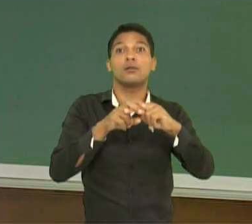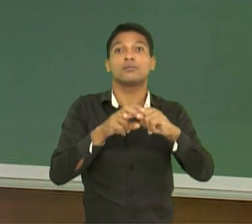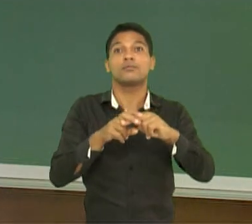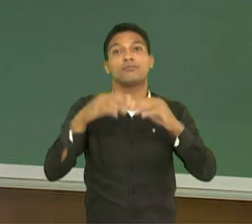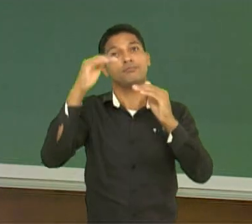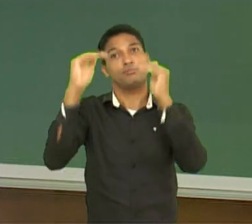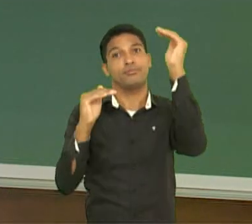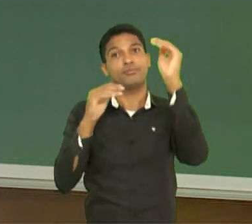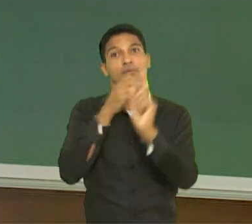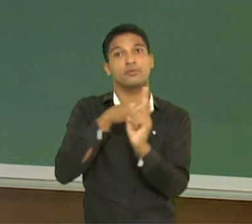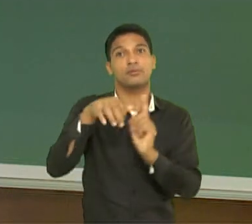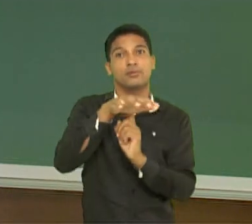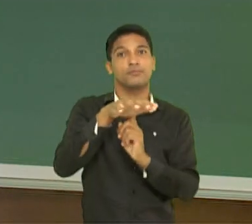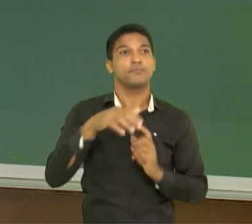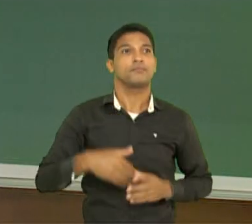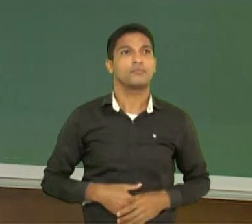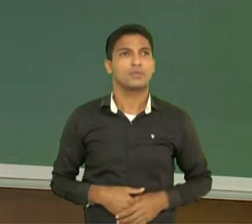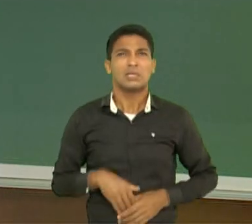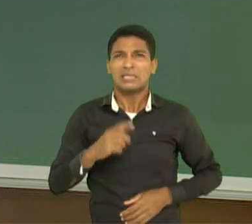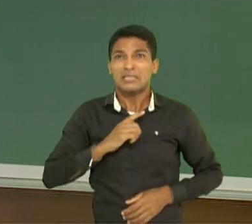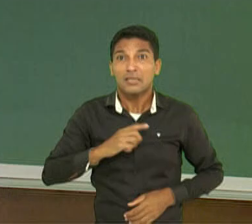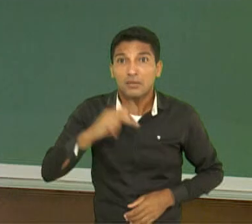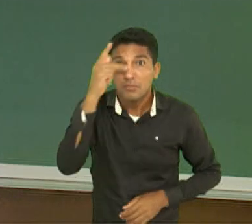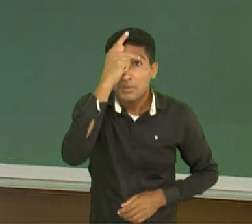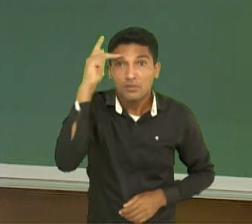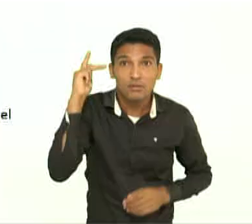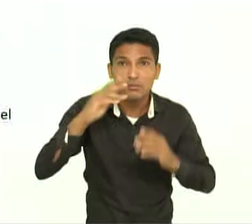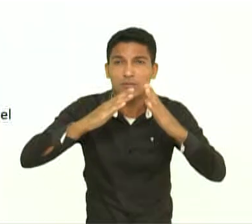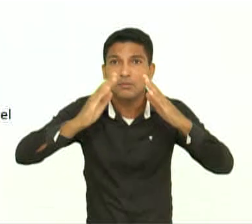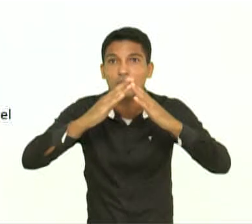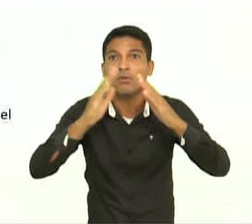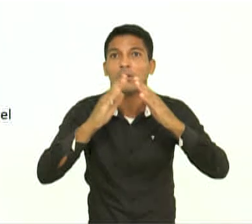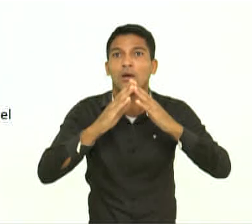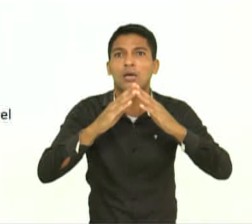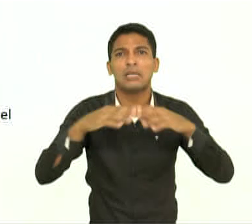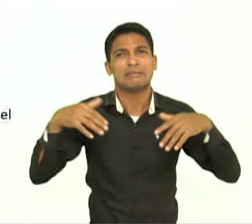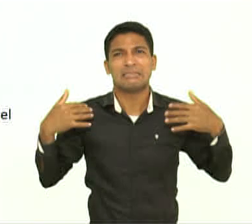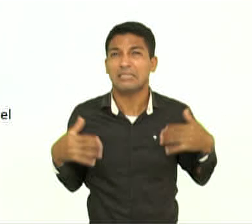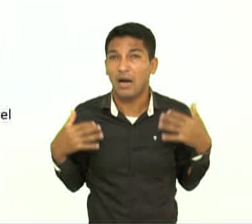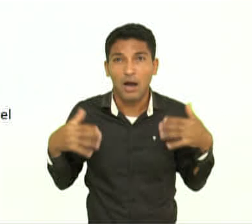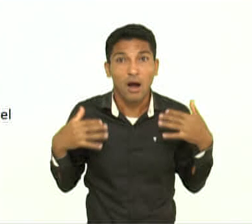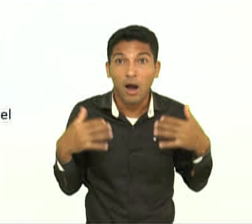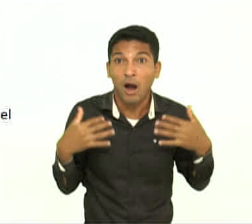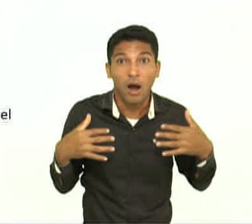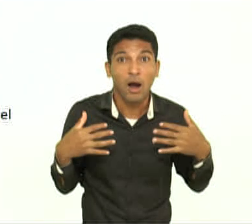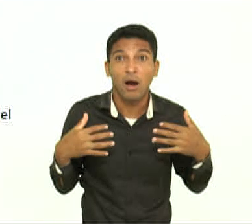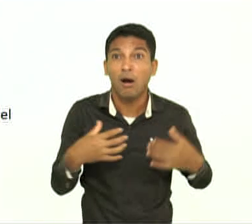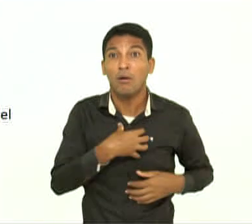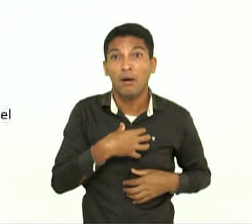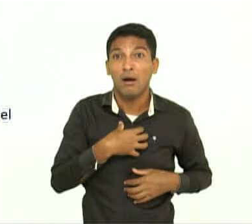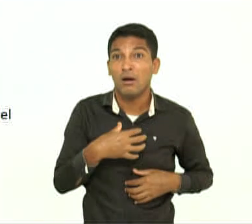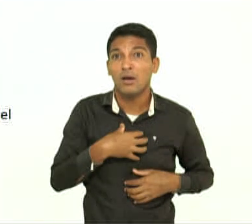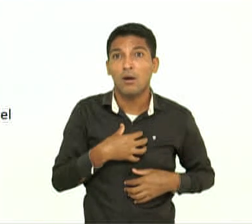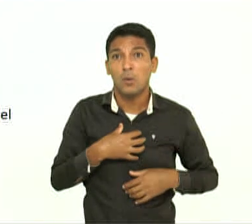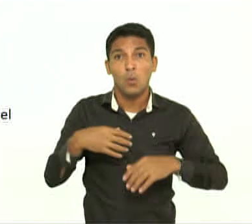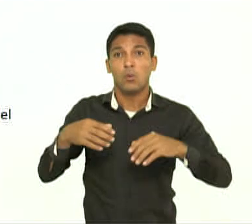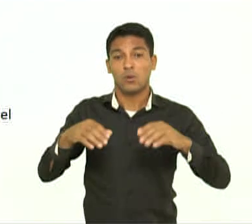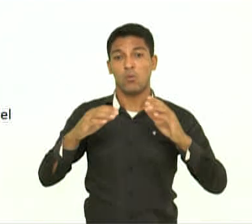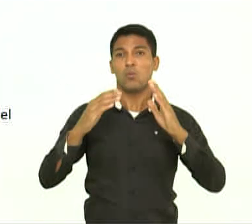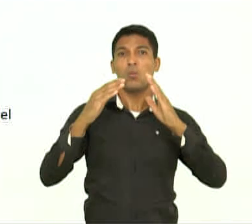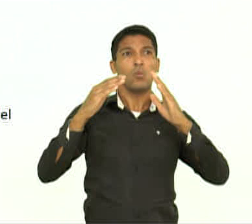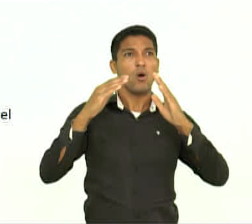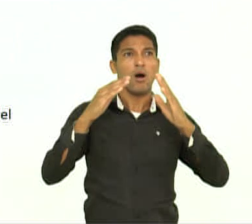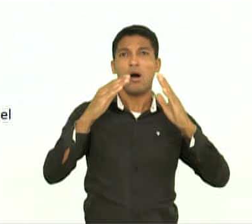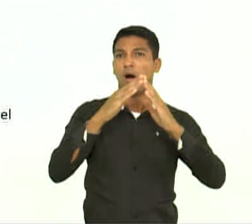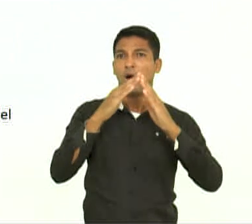há pessoas morando em situações insalubres, situações precárias, sem nem acesso a saneamento básico. Essa